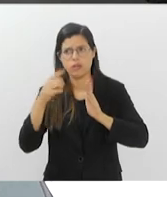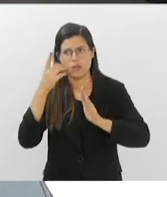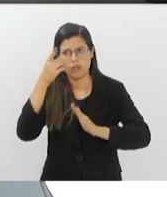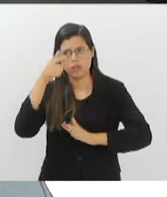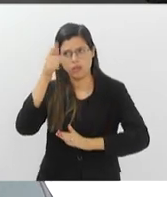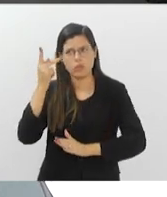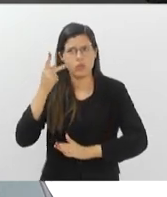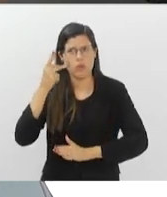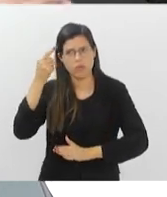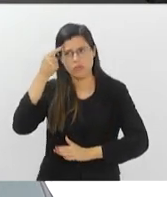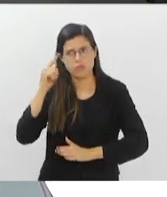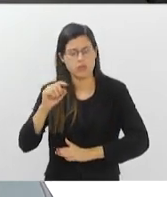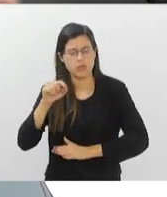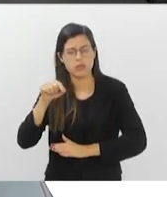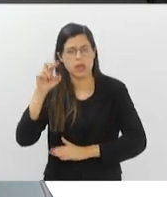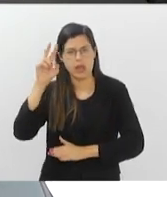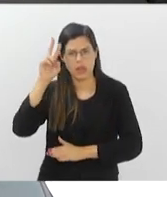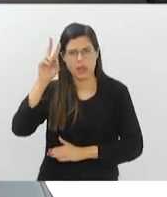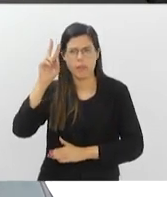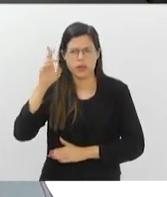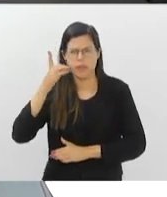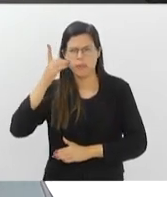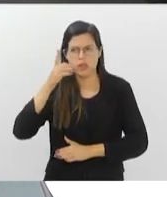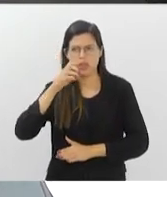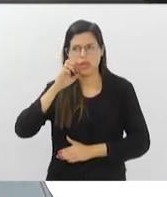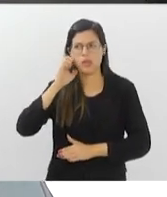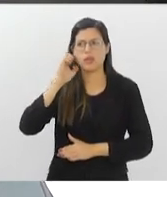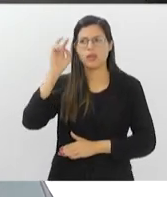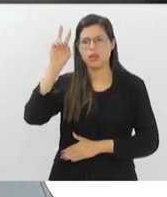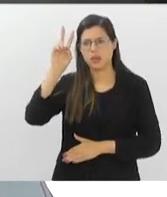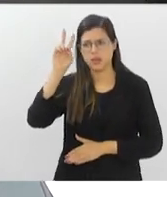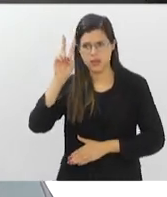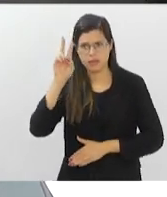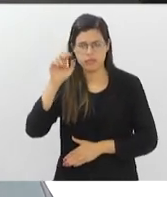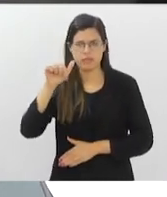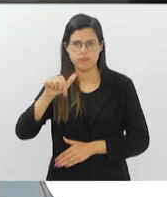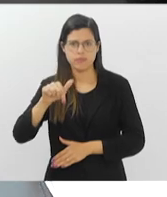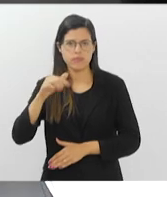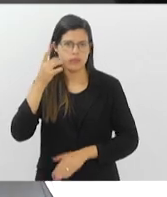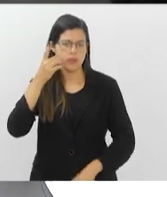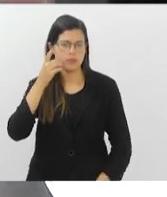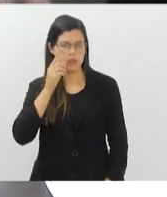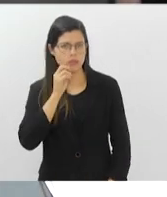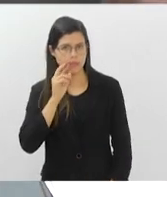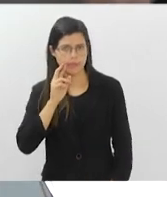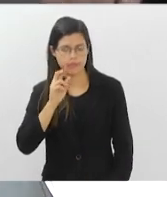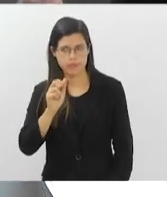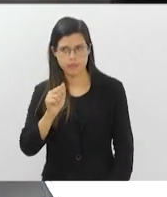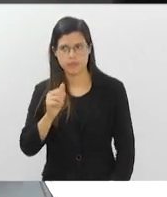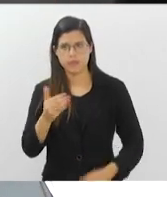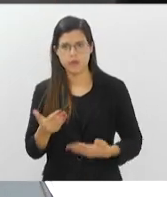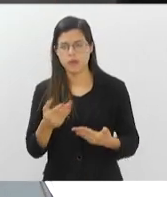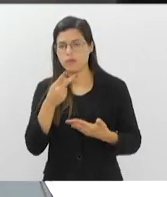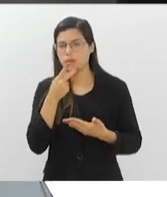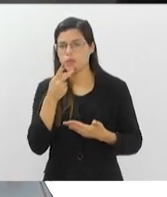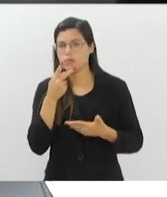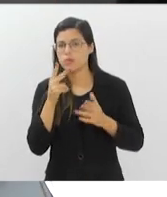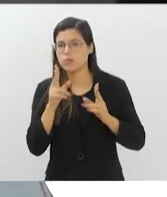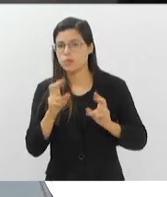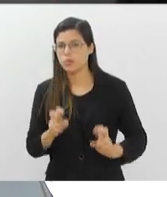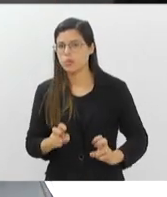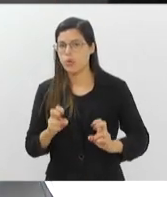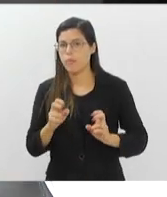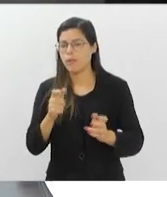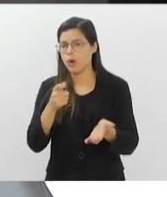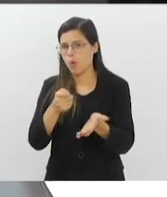lembra, deputada Érica lembra com certeza, deputada Mourinho, dizendo que prioritariamente fazer